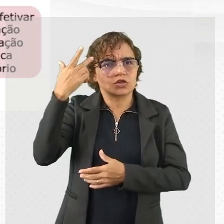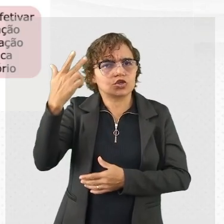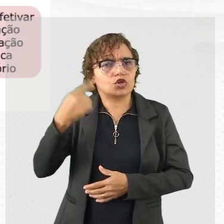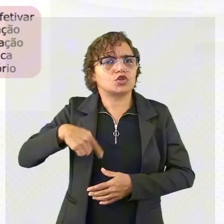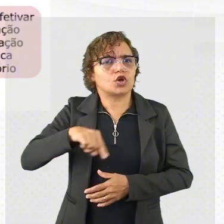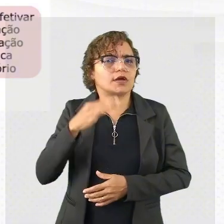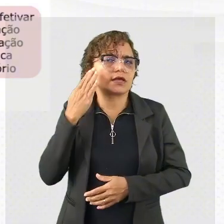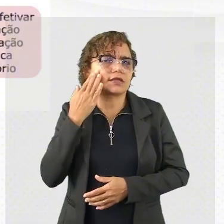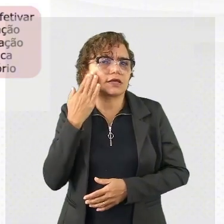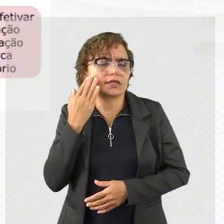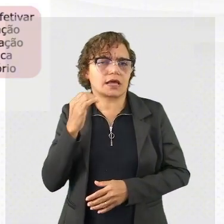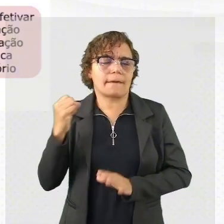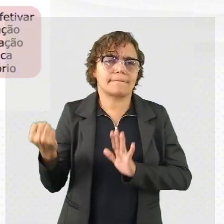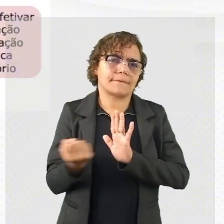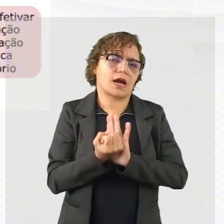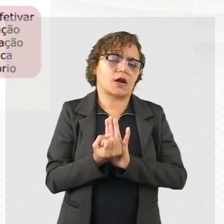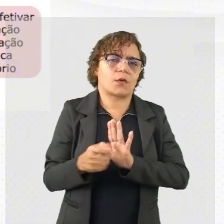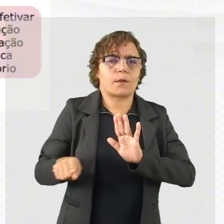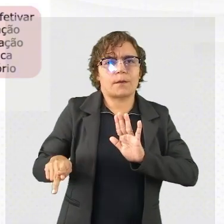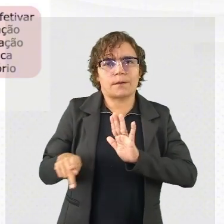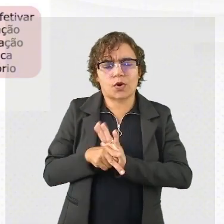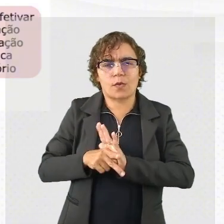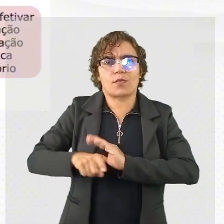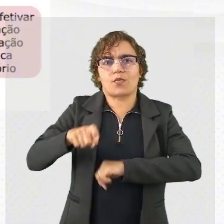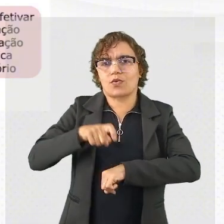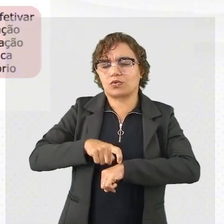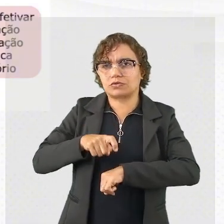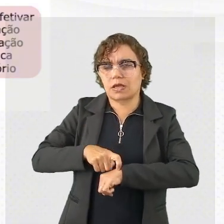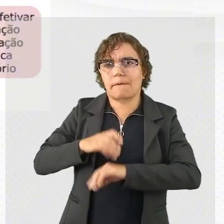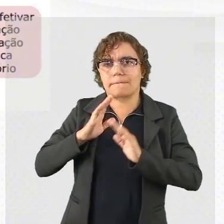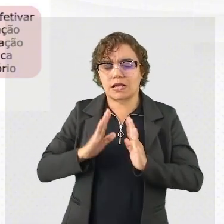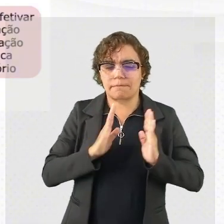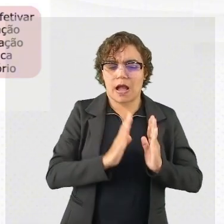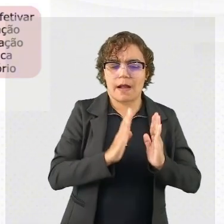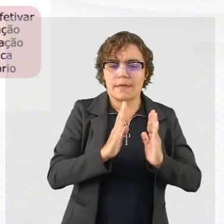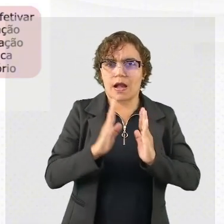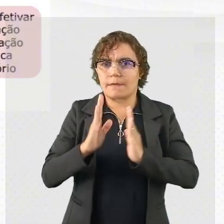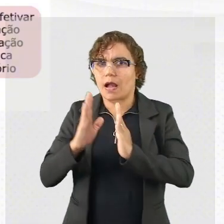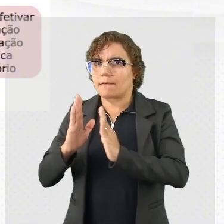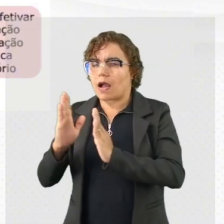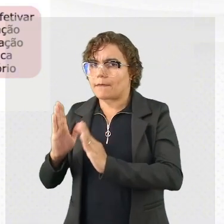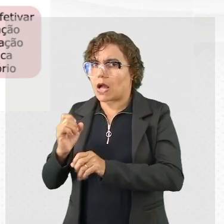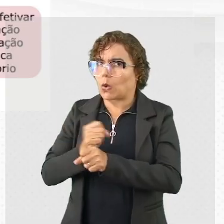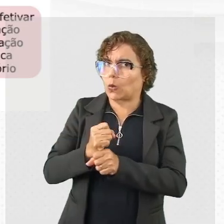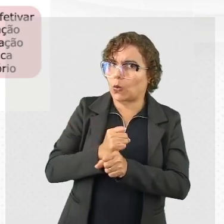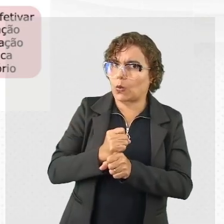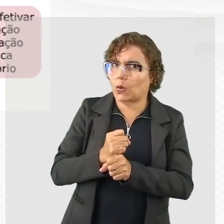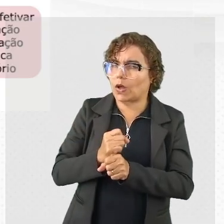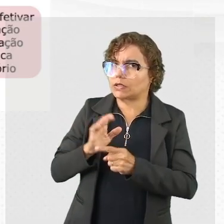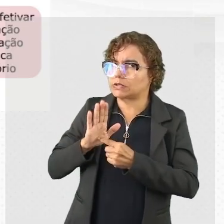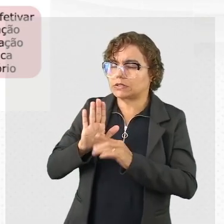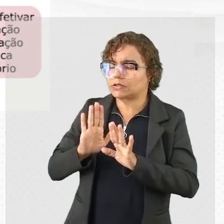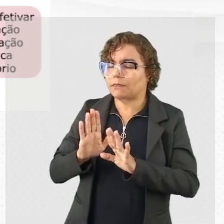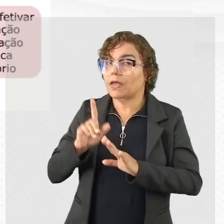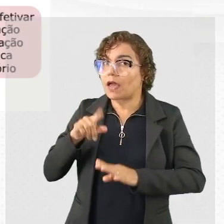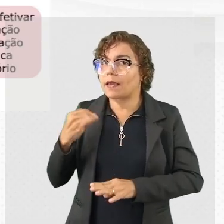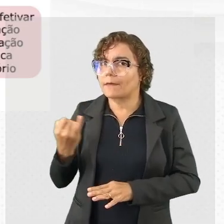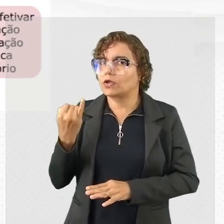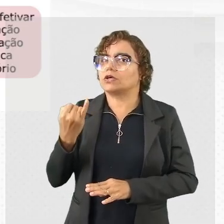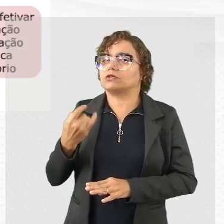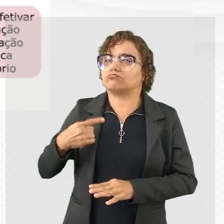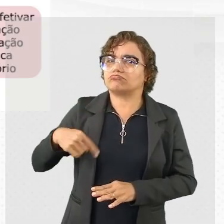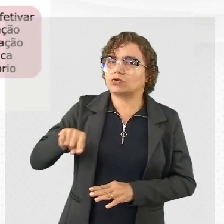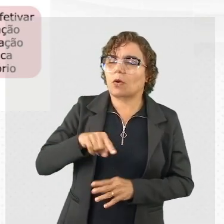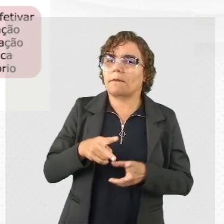que esses são marcos temporais, mas não quer dizer que for exatamente esse ano que ocorreu conforme está. Mas é importante nós percebermos que